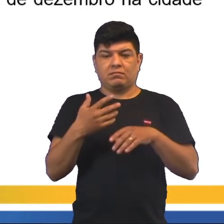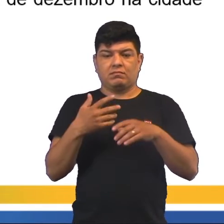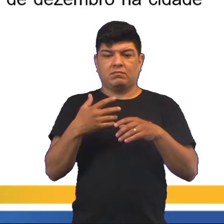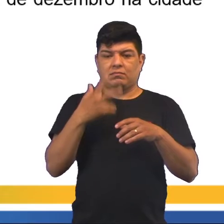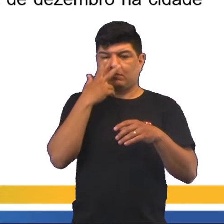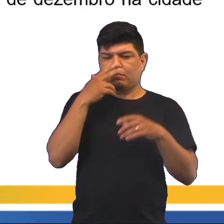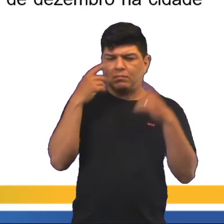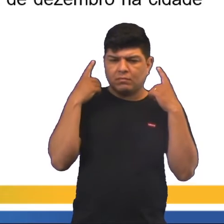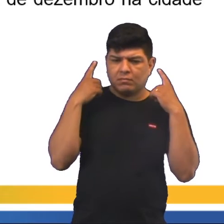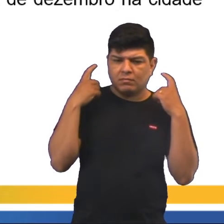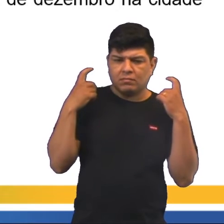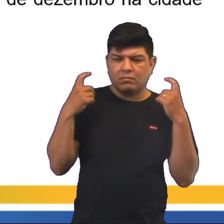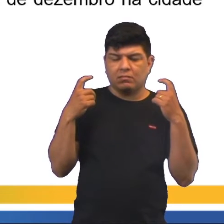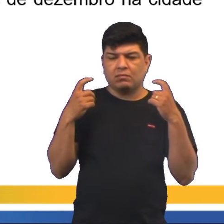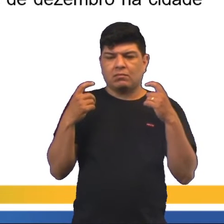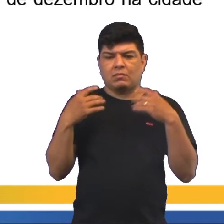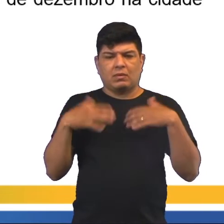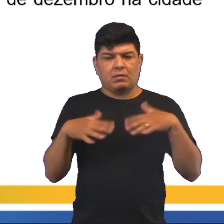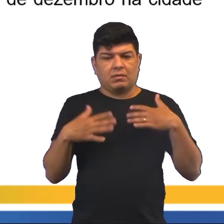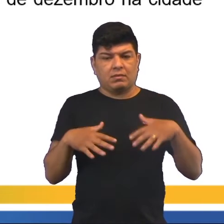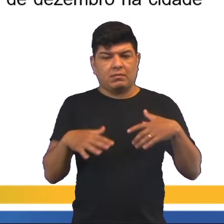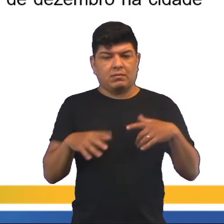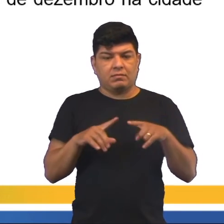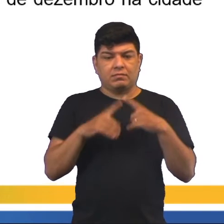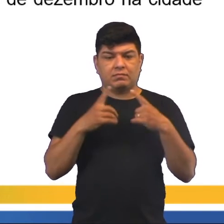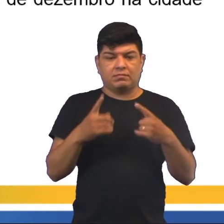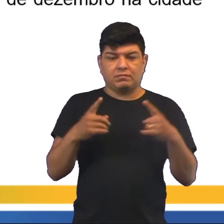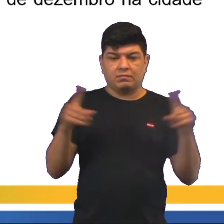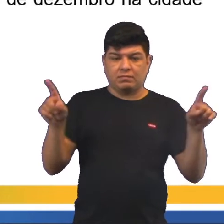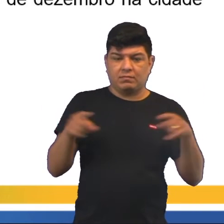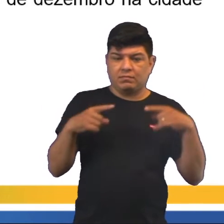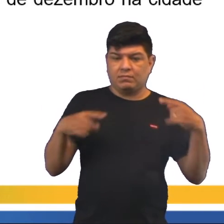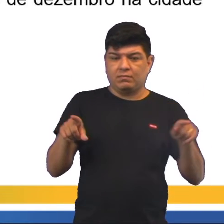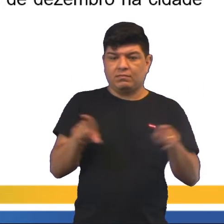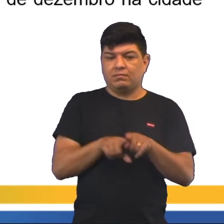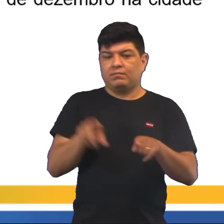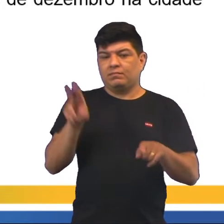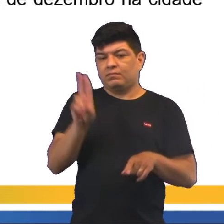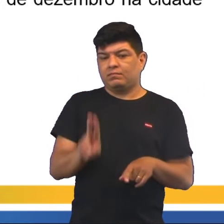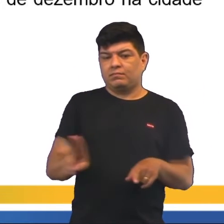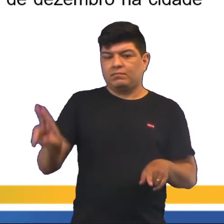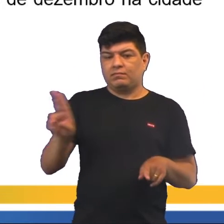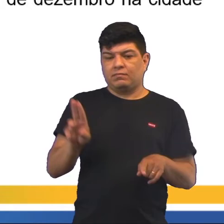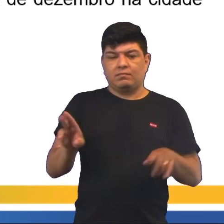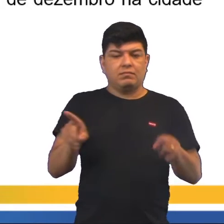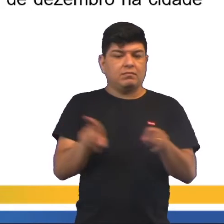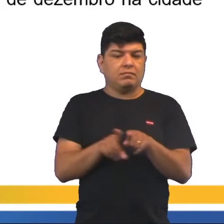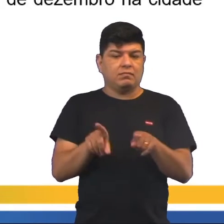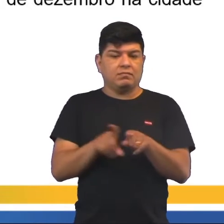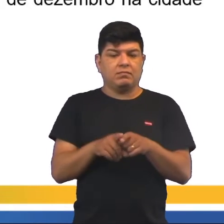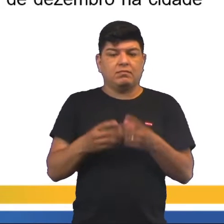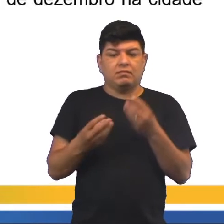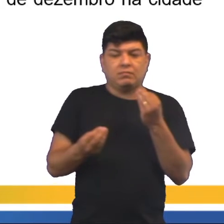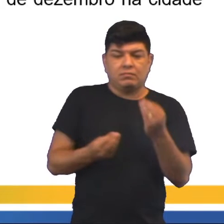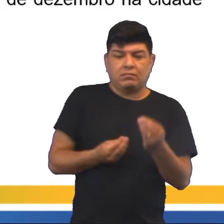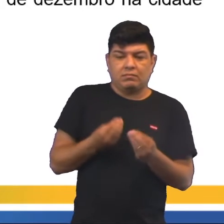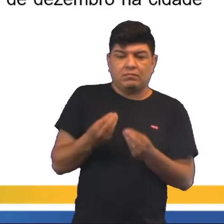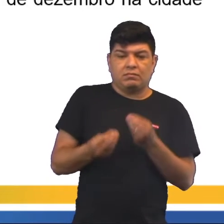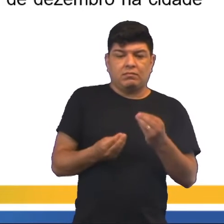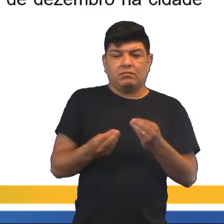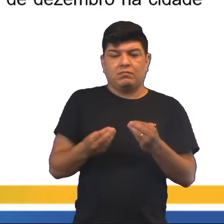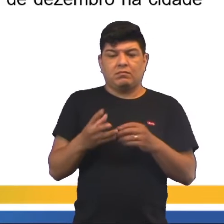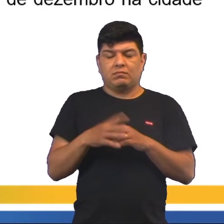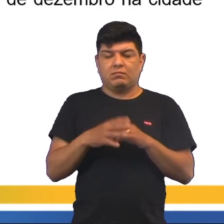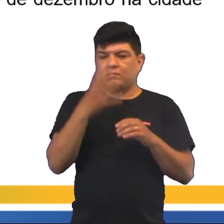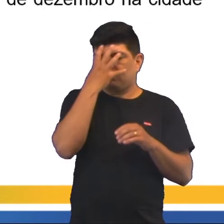artistas utilizavam para abrilhantar um pouco mais, né, a questão do que era mostrado ali, né,